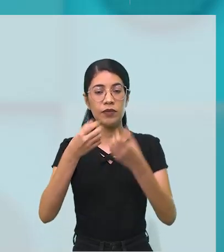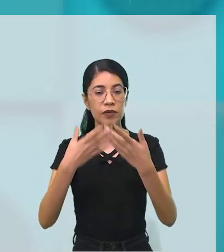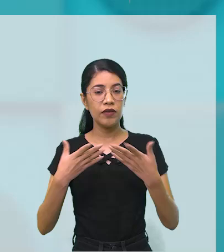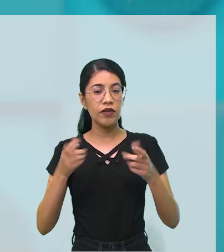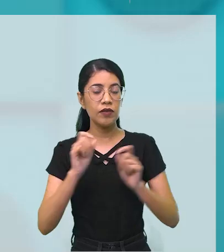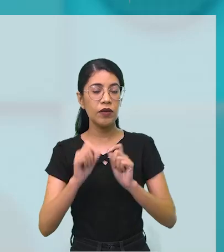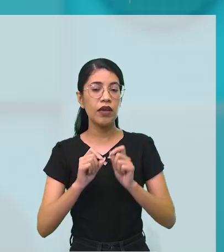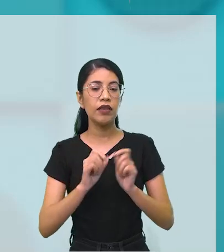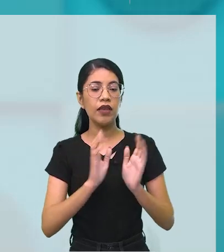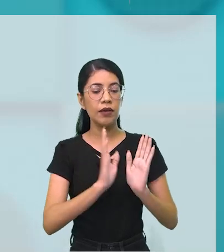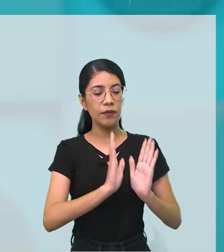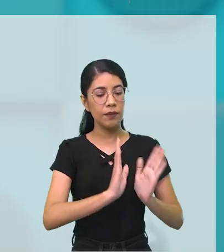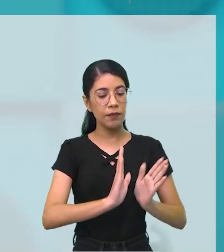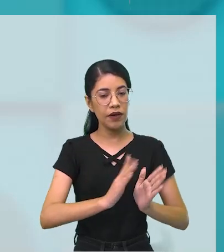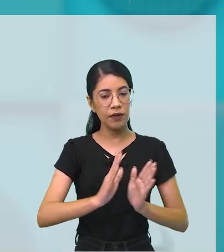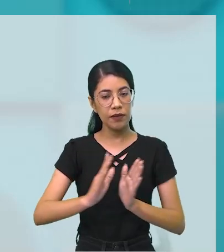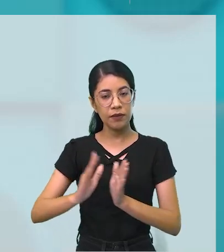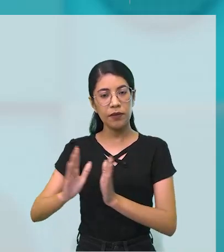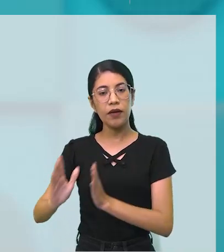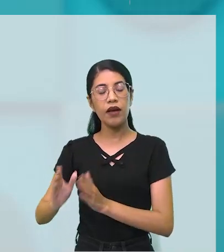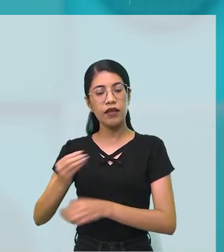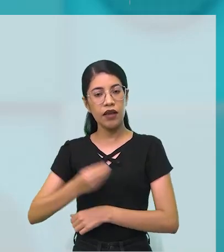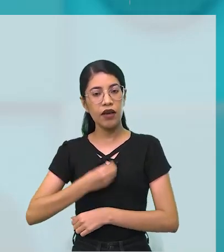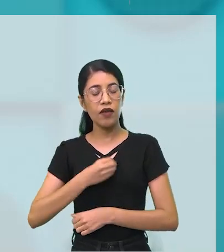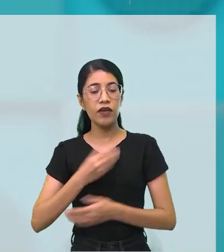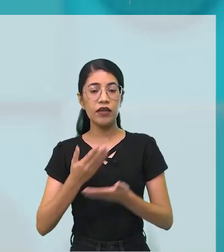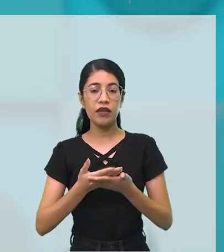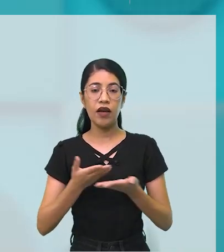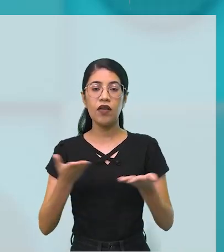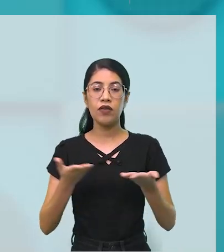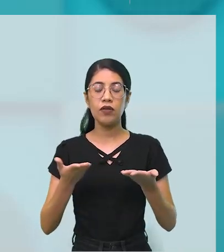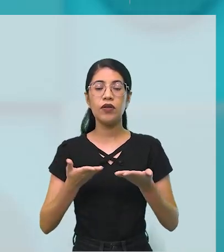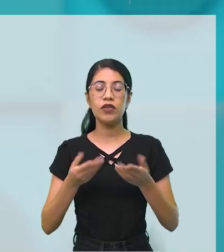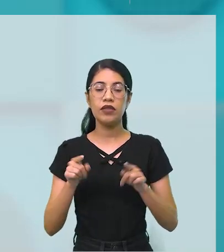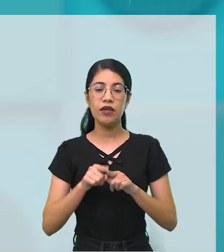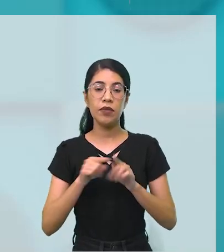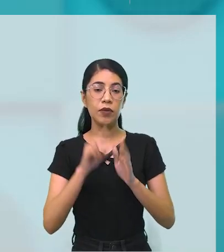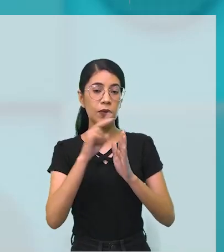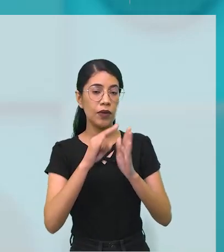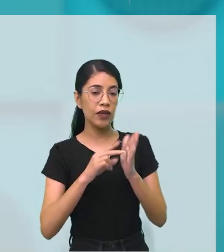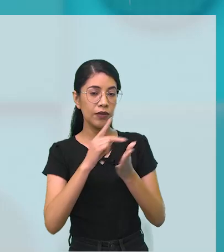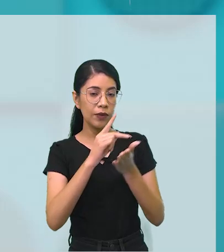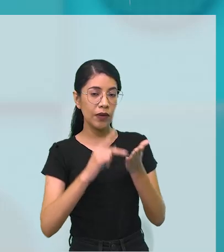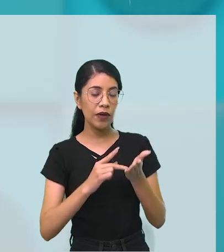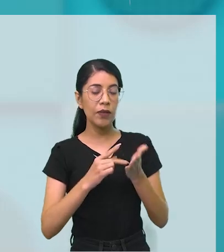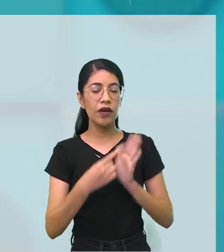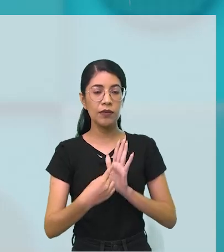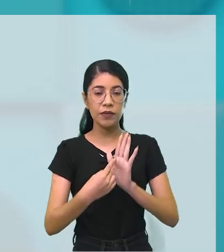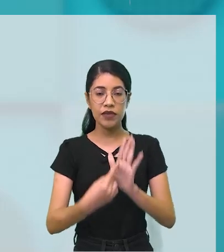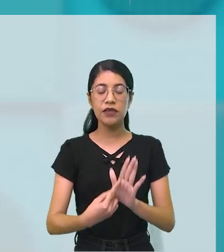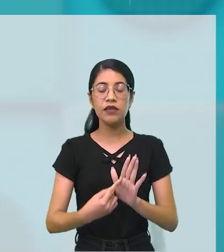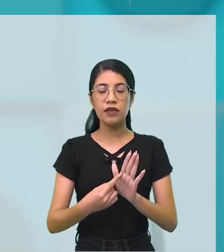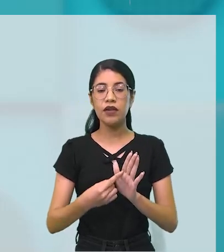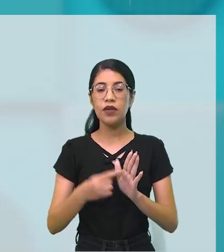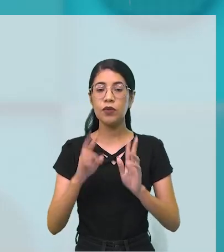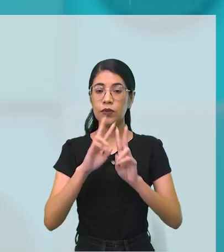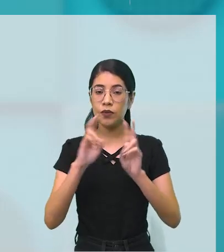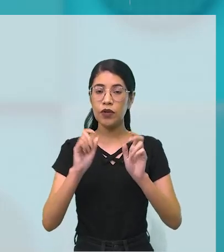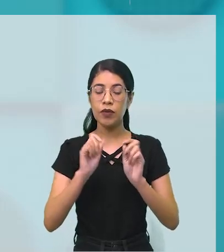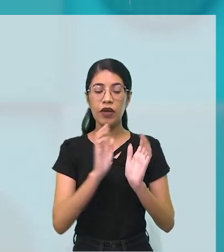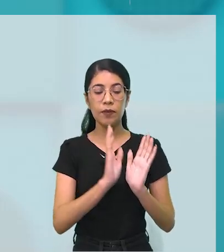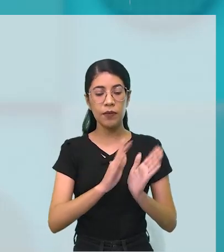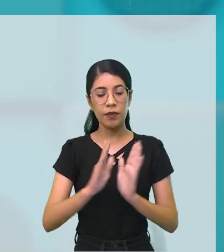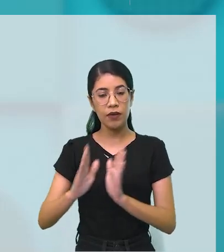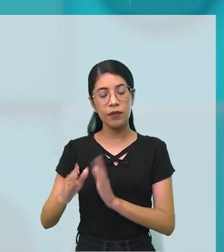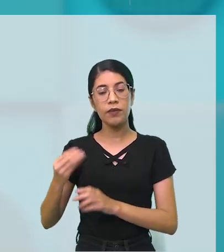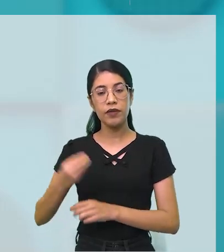quê? Passagem na nossa vida, é a nossa aula, na nossa leitura dos nossos poemas, a gente está trazendo essas passagens. E aí, como